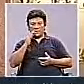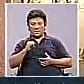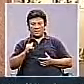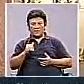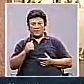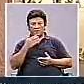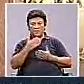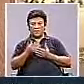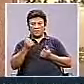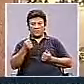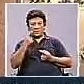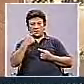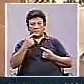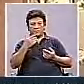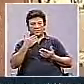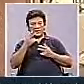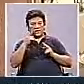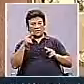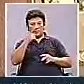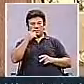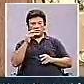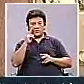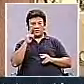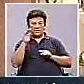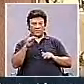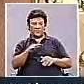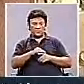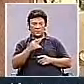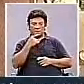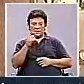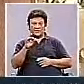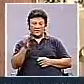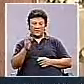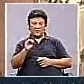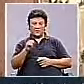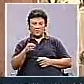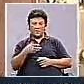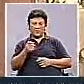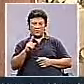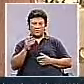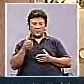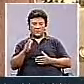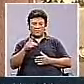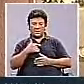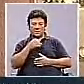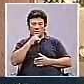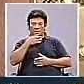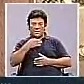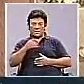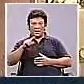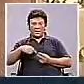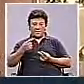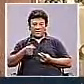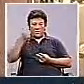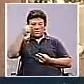dar um bom espetáculo ao público presente. Tal como disse o São Pedro, não está a ajudar, mas vamos acreditar que amanhã e no